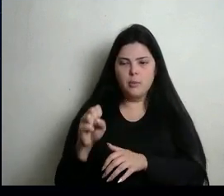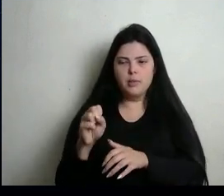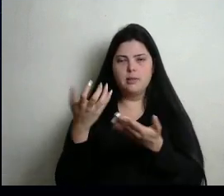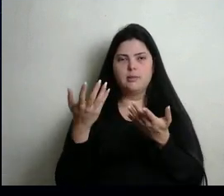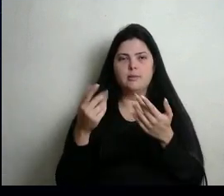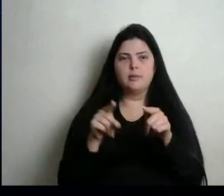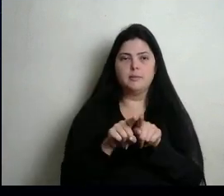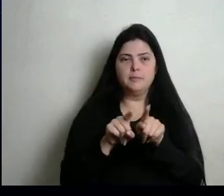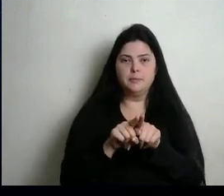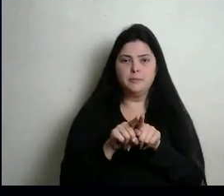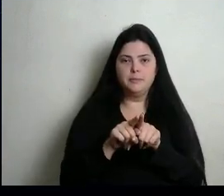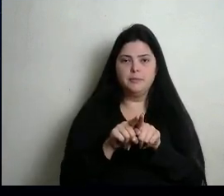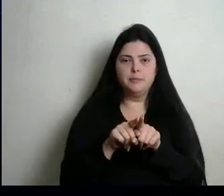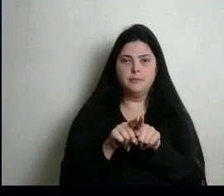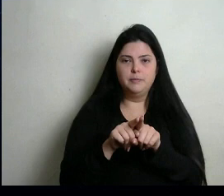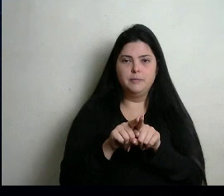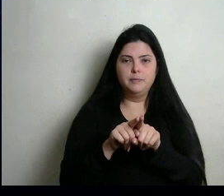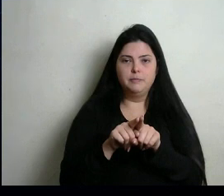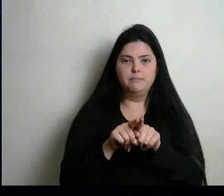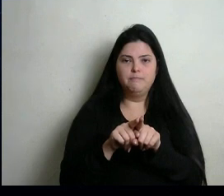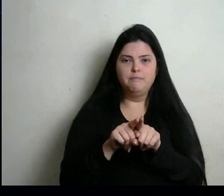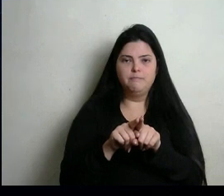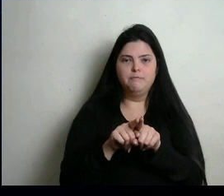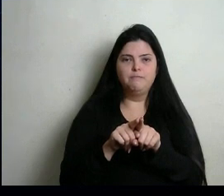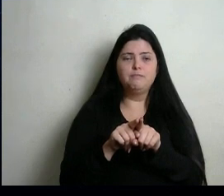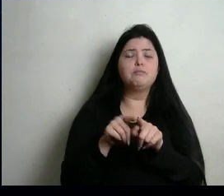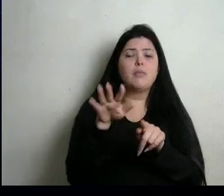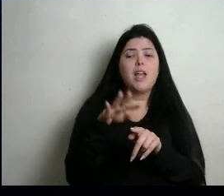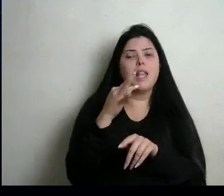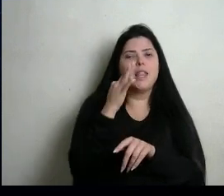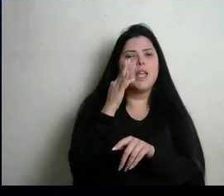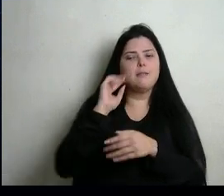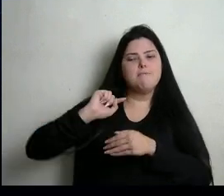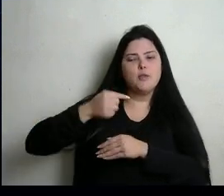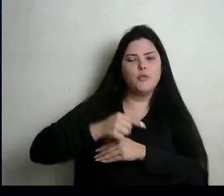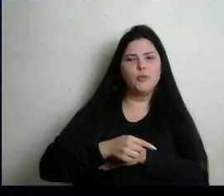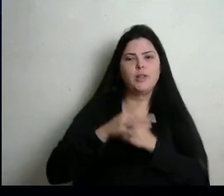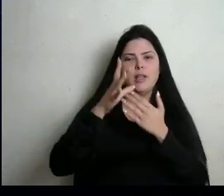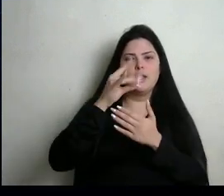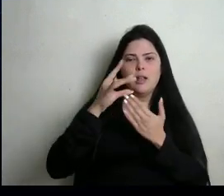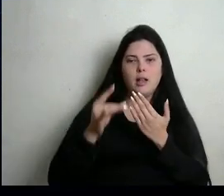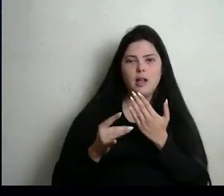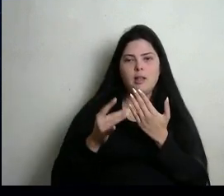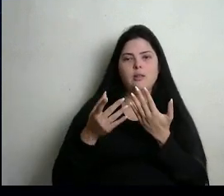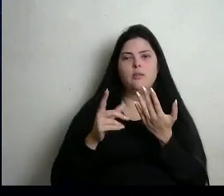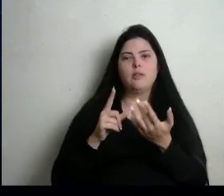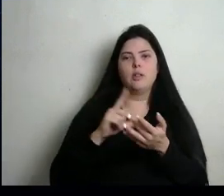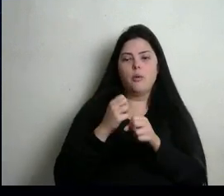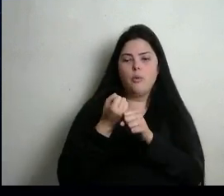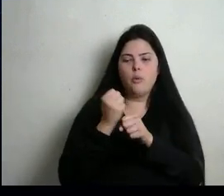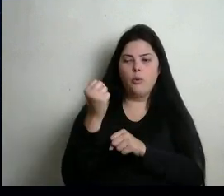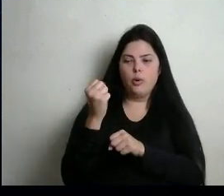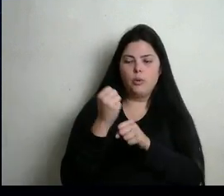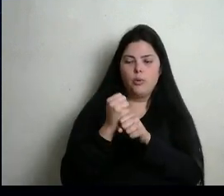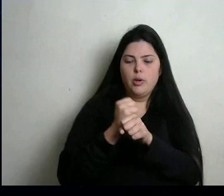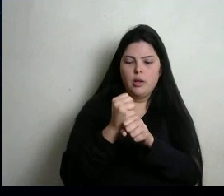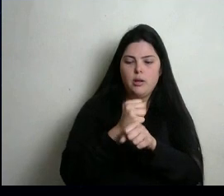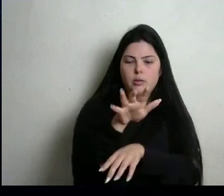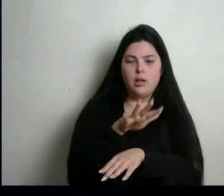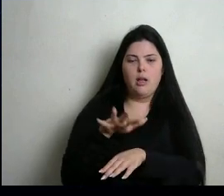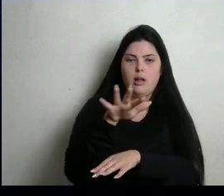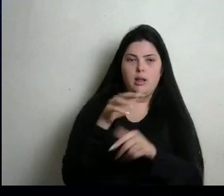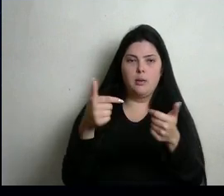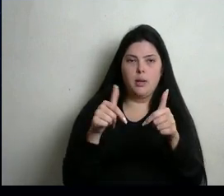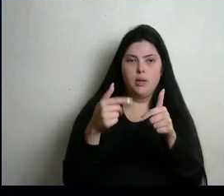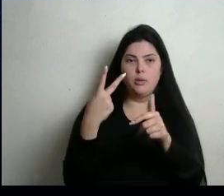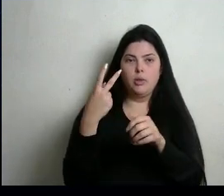é, com um nível técnico muito profundo, né? Então, eu passei 8 anos nessa área, e aí, há 2 anos